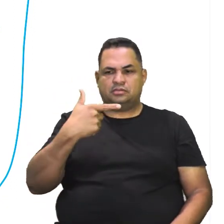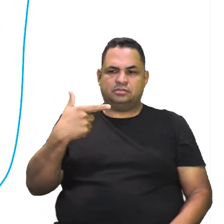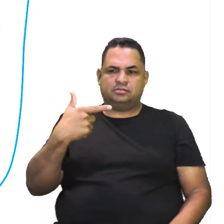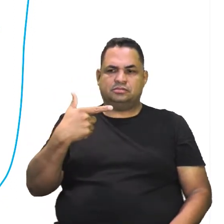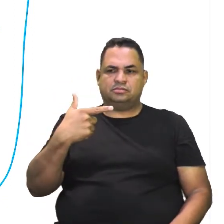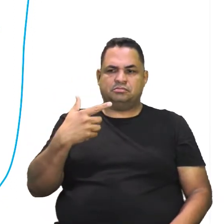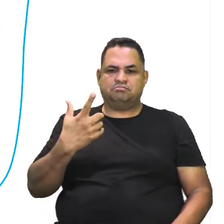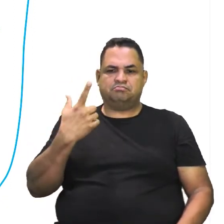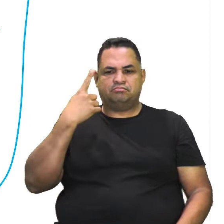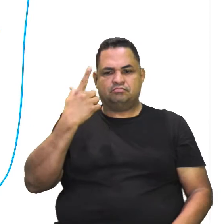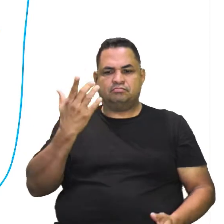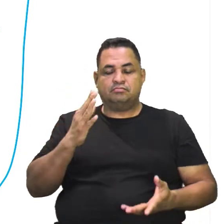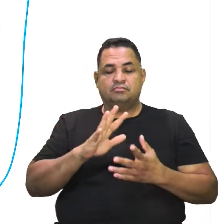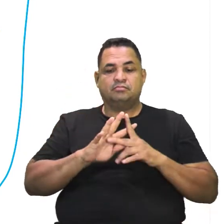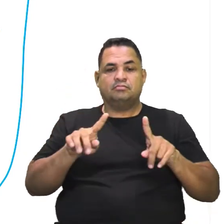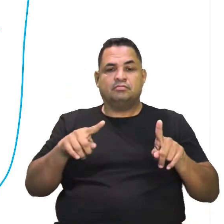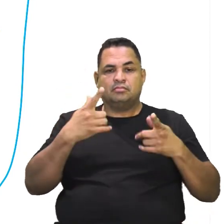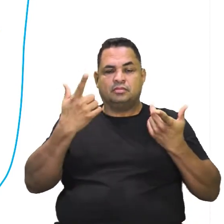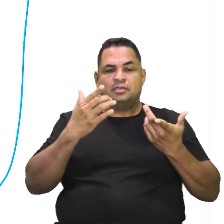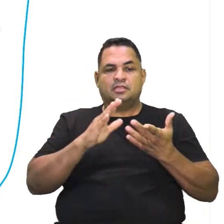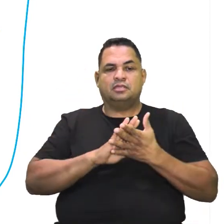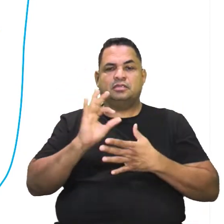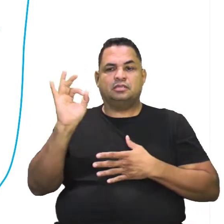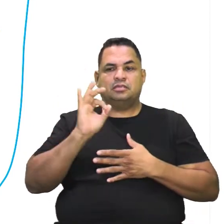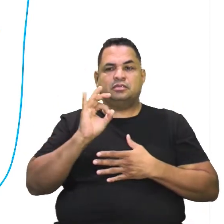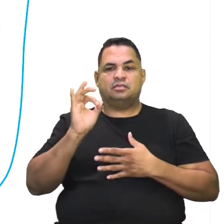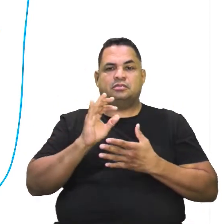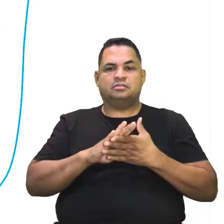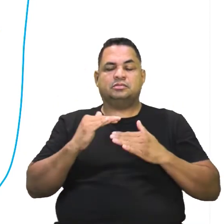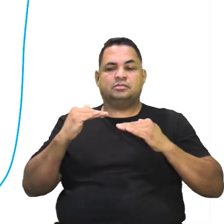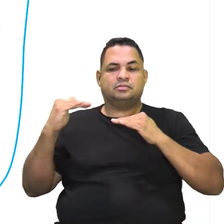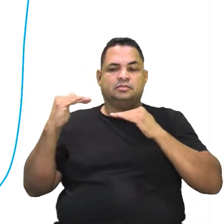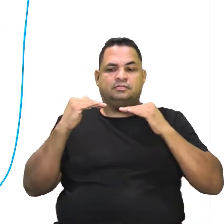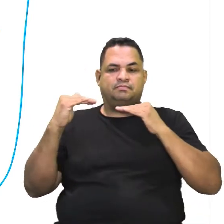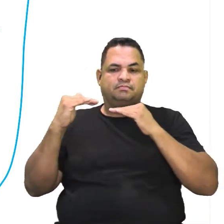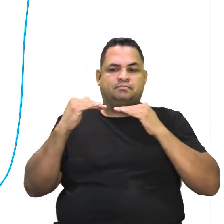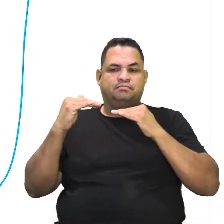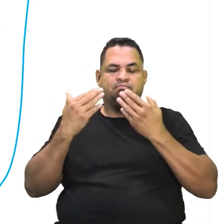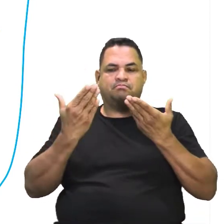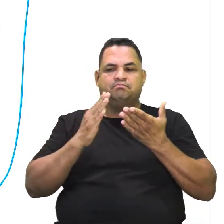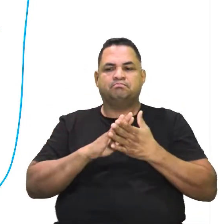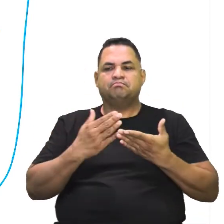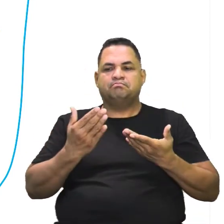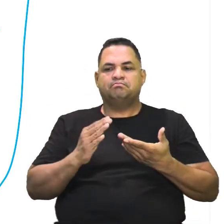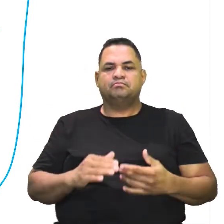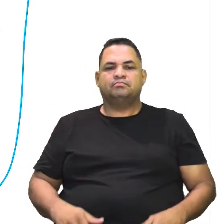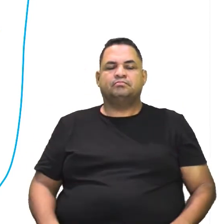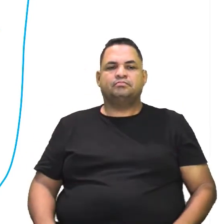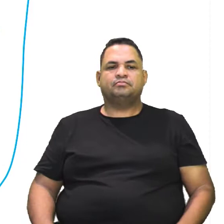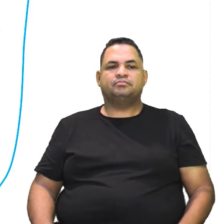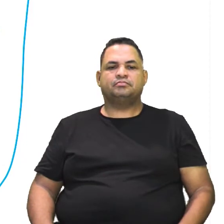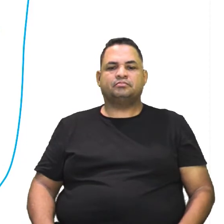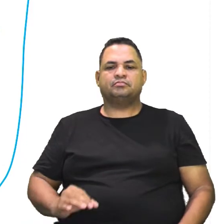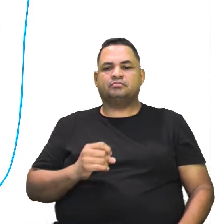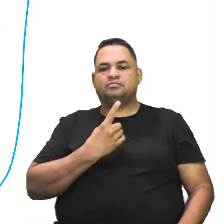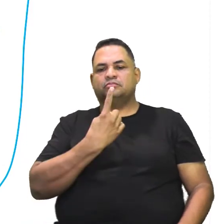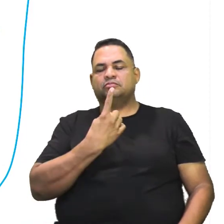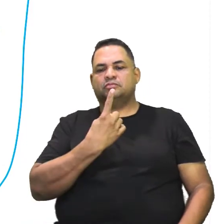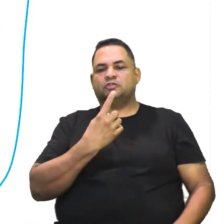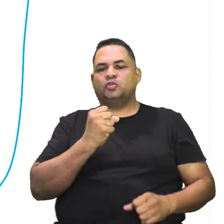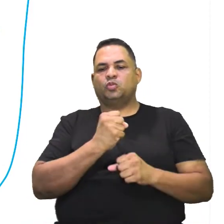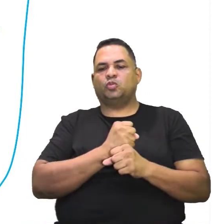um ano tem 12 meses, só que aqui essa taxa de equivalência não é aquela taxa proporcional que a gente fez lá, né, em um ano